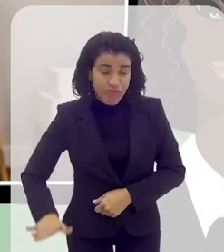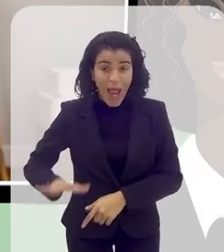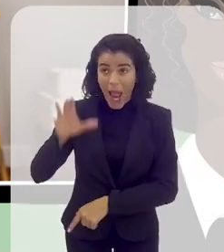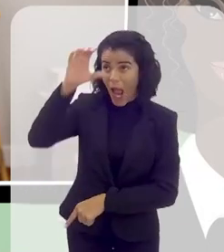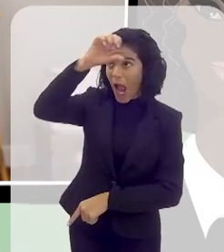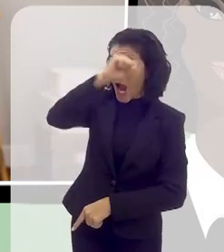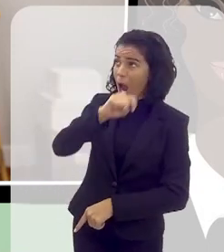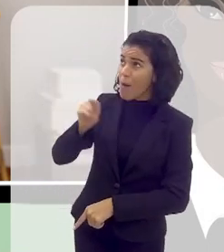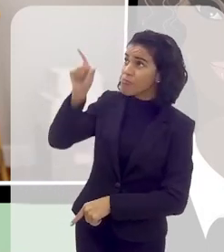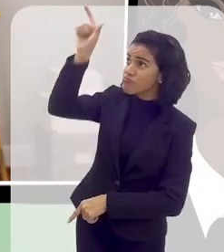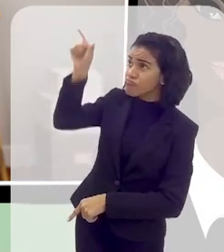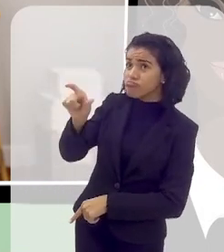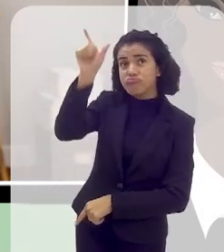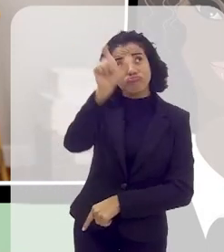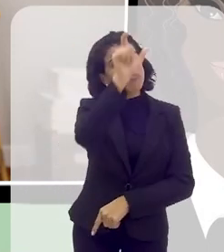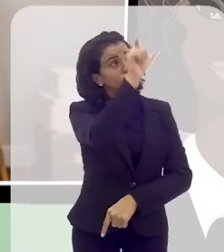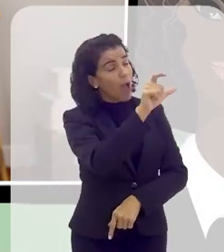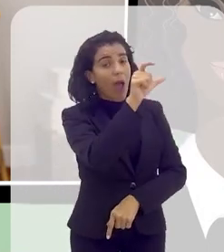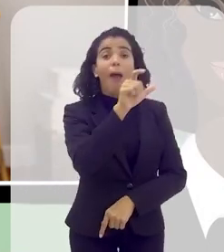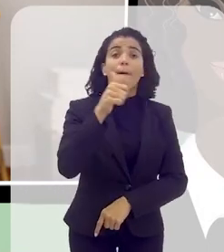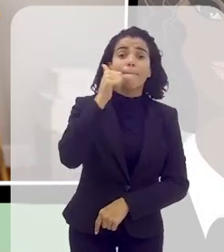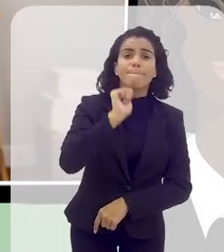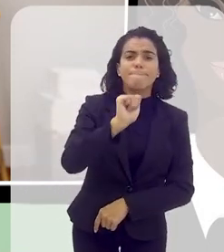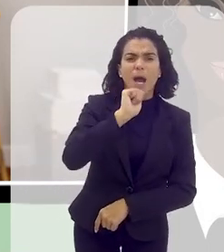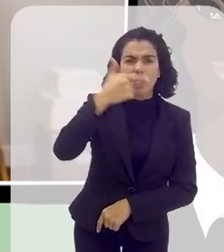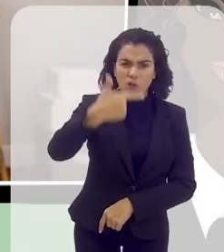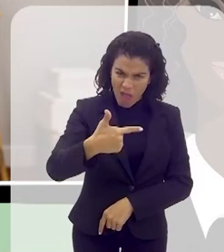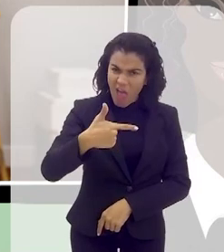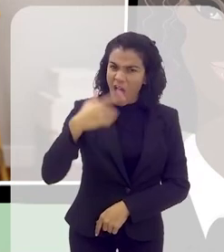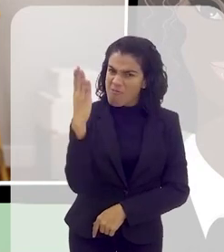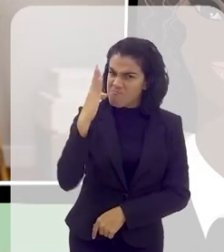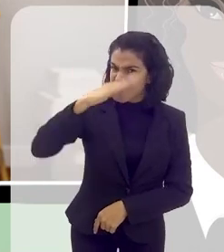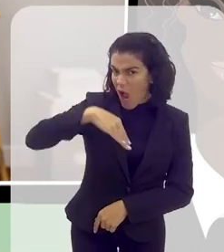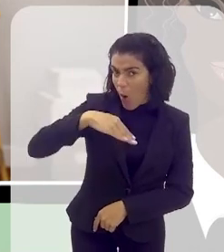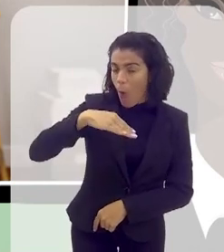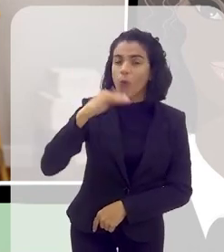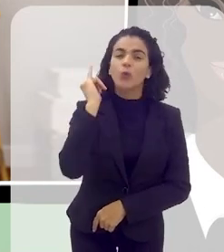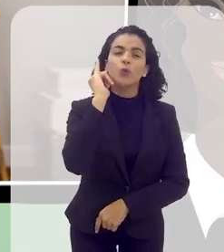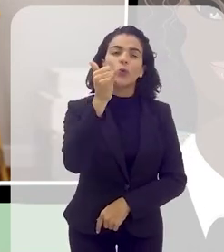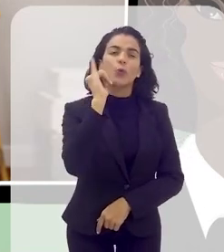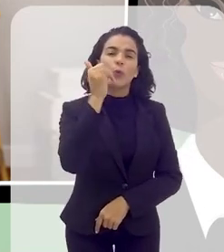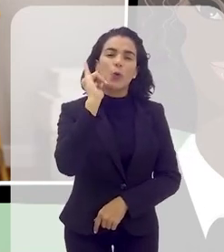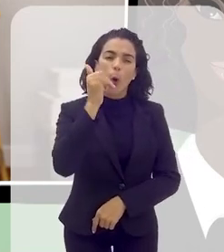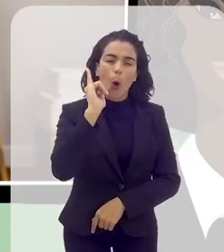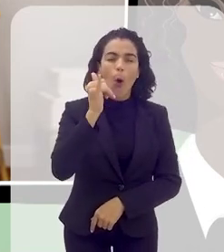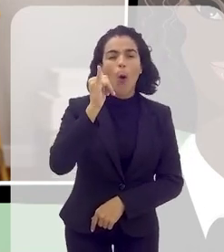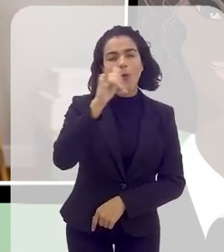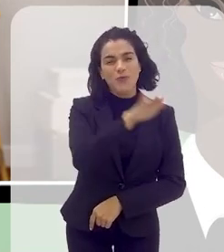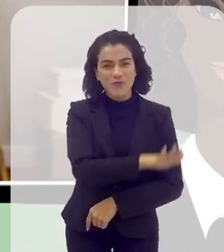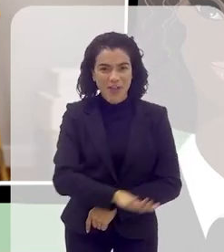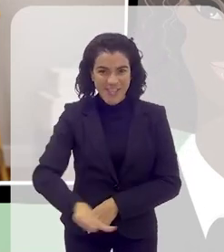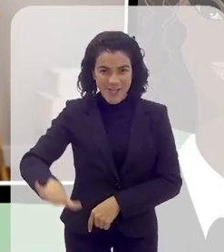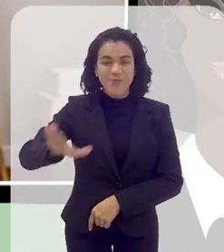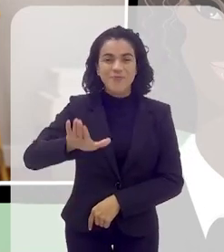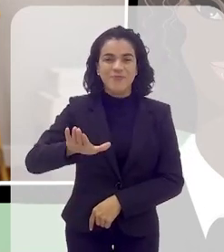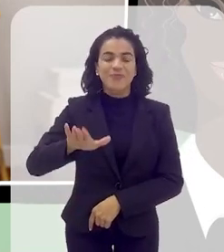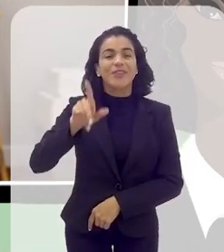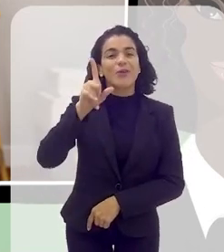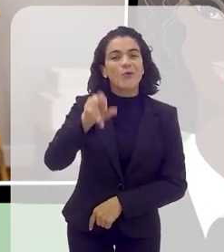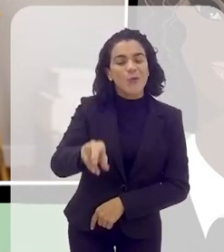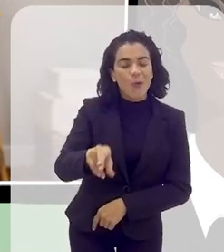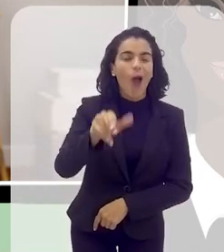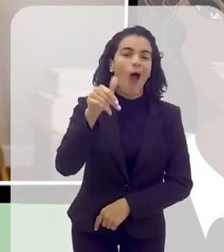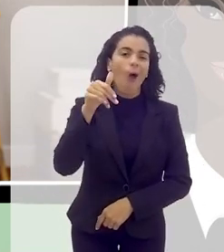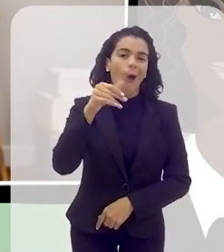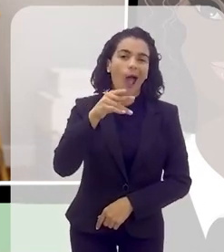que a figura das madrastas são figuras malvadas nos contos infantis, como Cinderela, João e Maria e